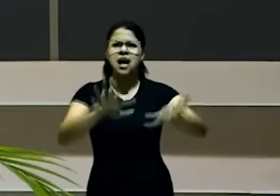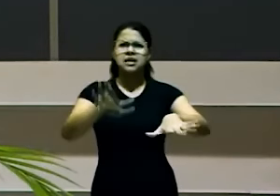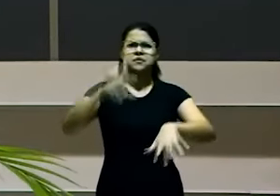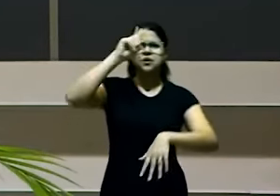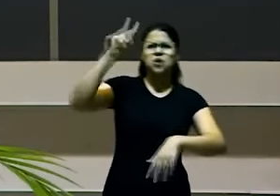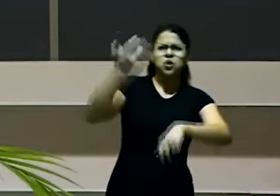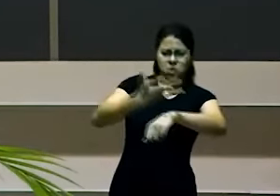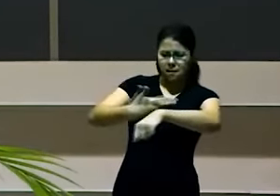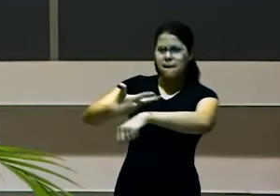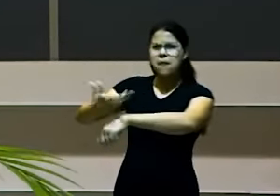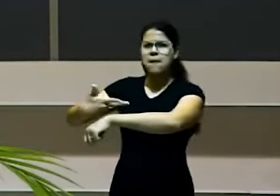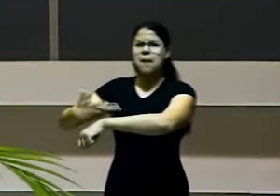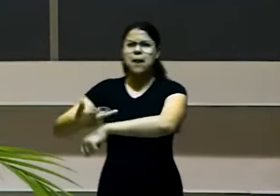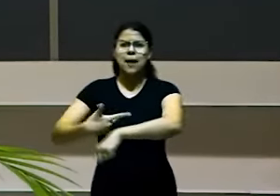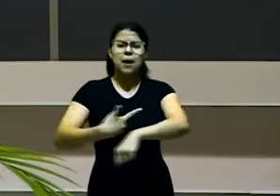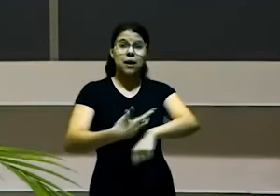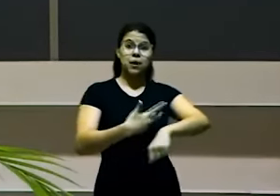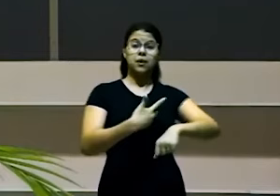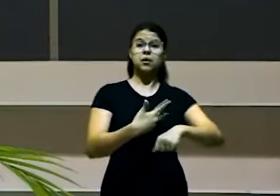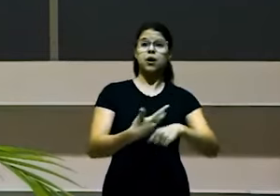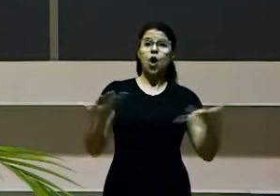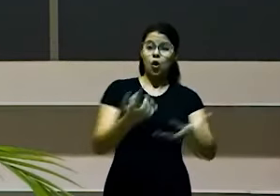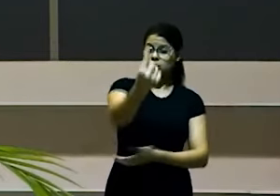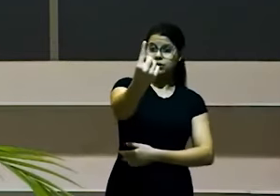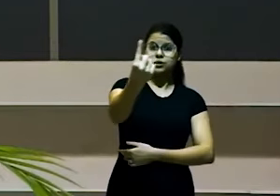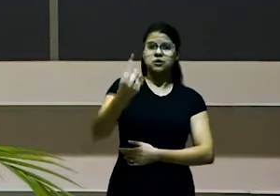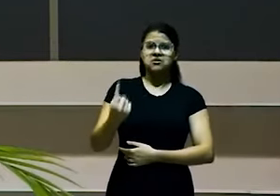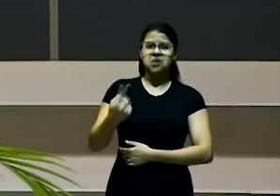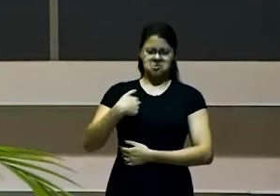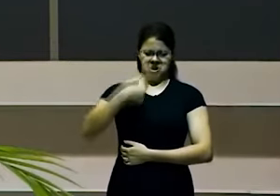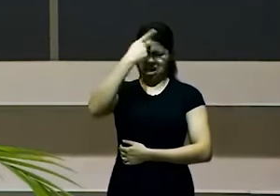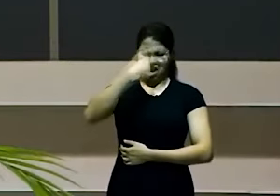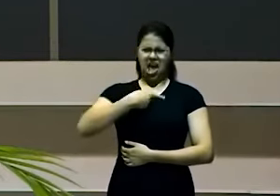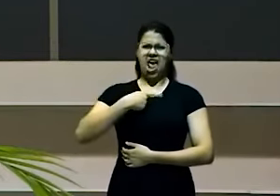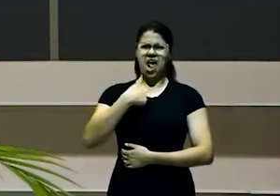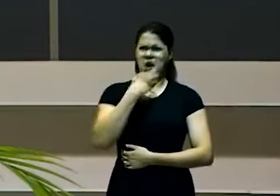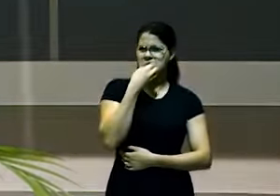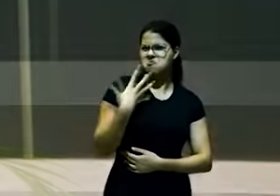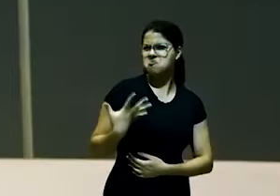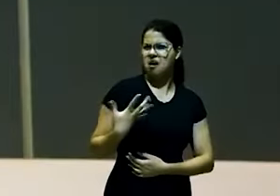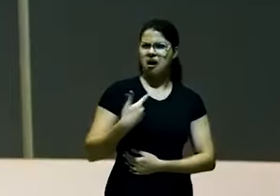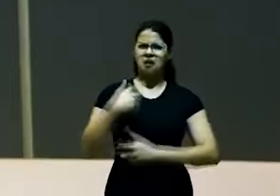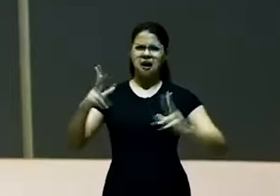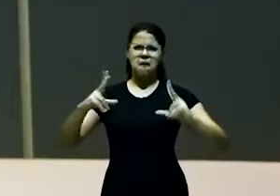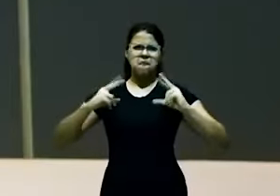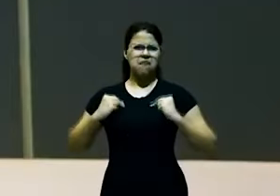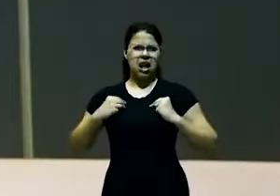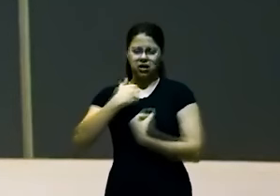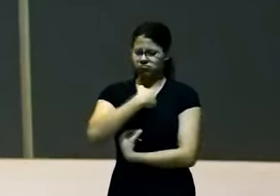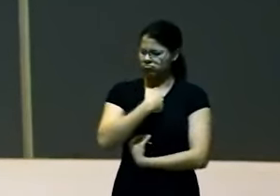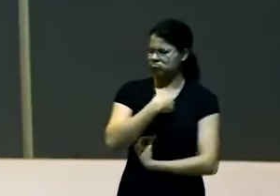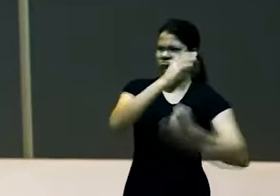chegamos na correria do dia a dia nós estamos aqui nesta noite não é mérito de ninguém não é porque ninguém é bonitinho não é porque ninguém é